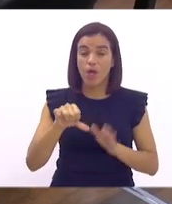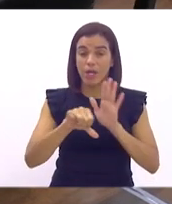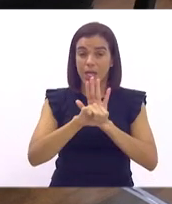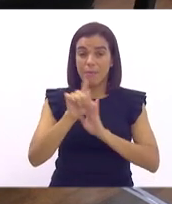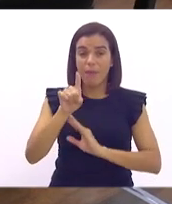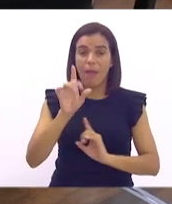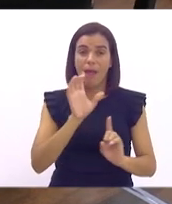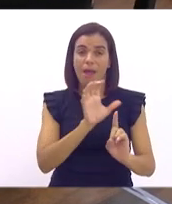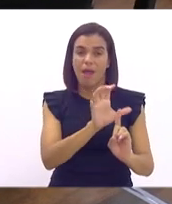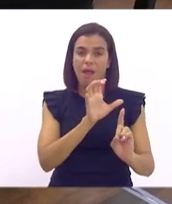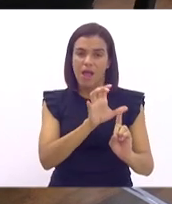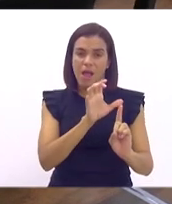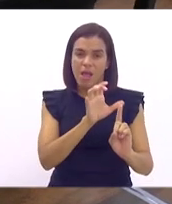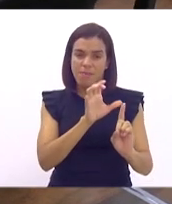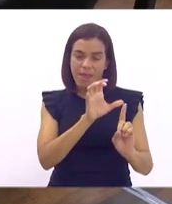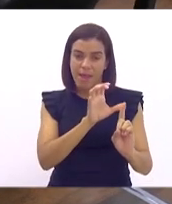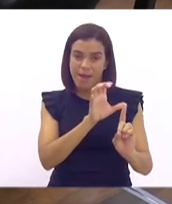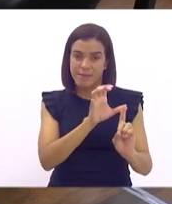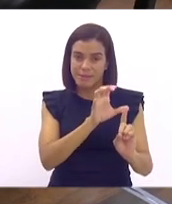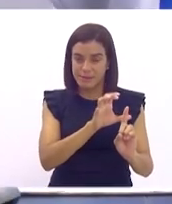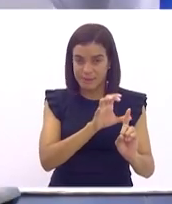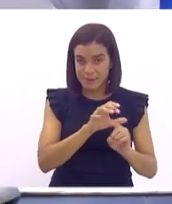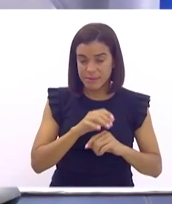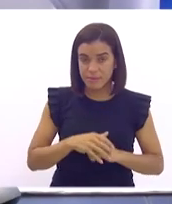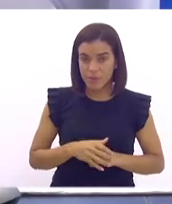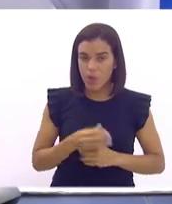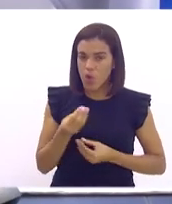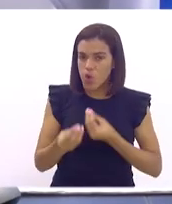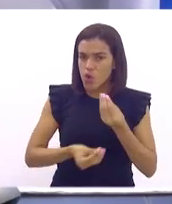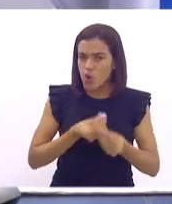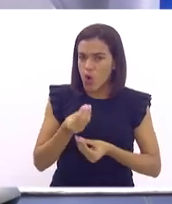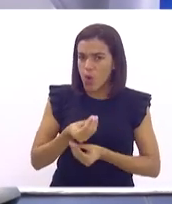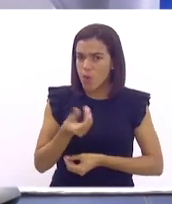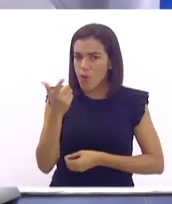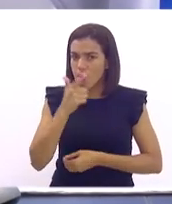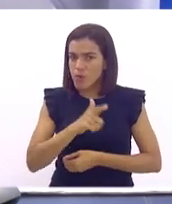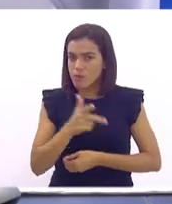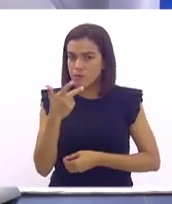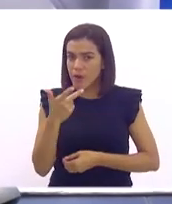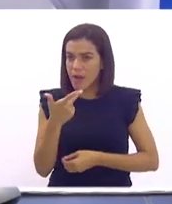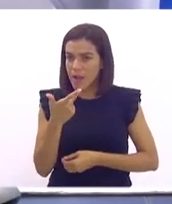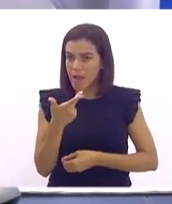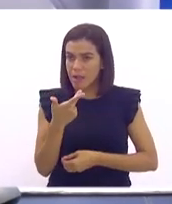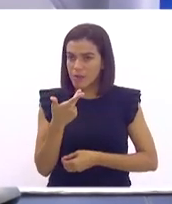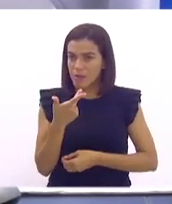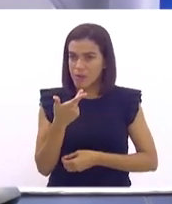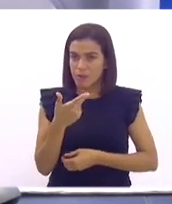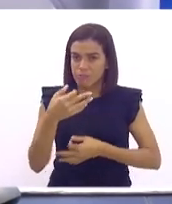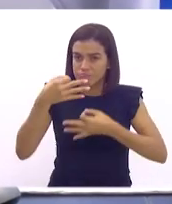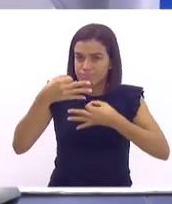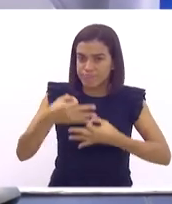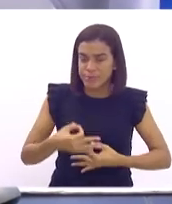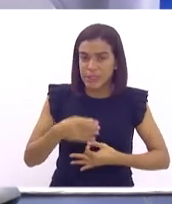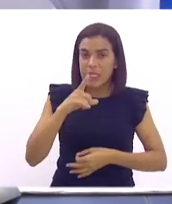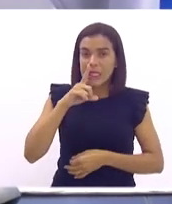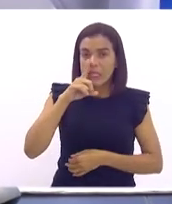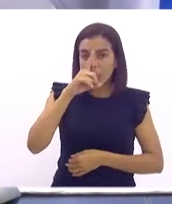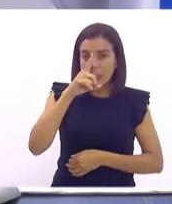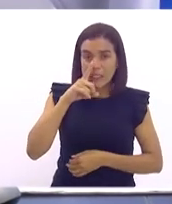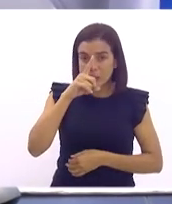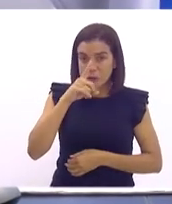Porque como é que você monitora isso? Como é que você consegue dizer se ela está correndo efetivo risco? Como é que a